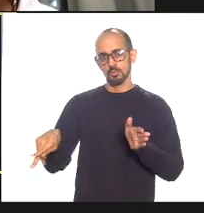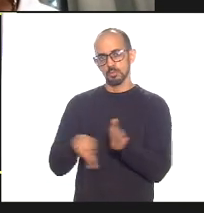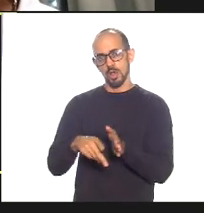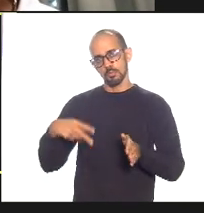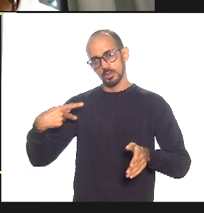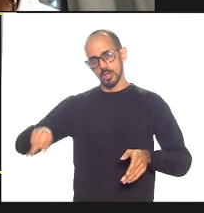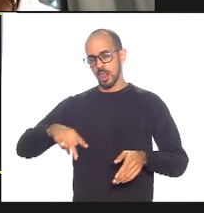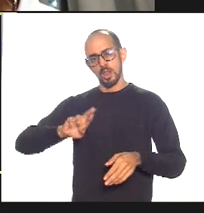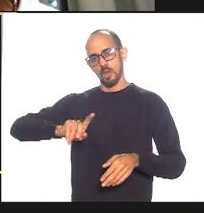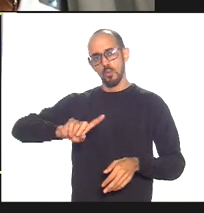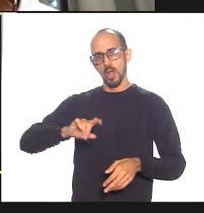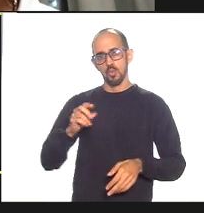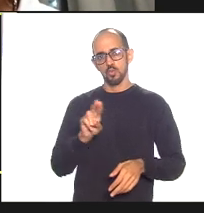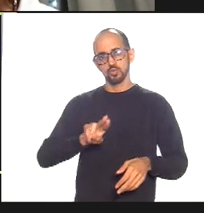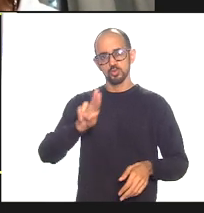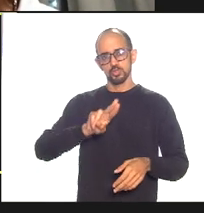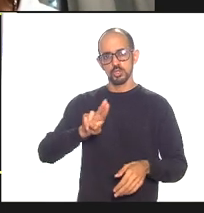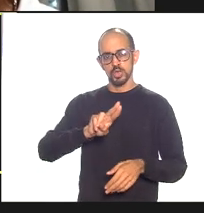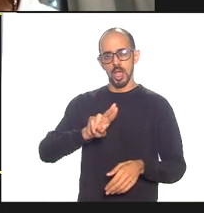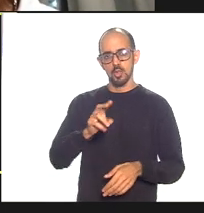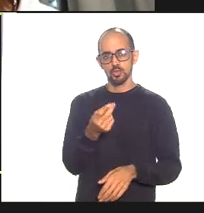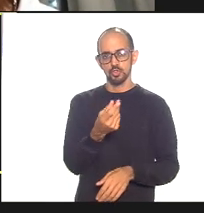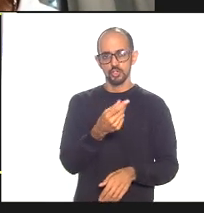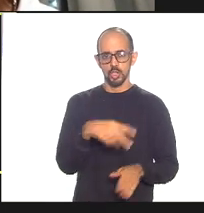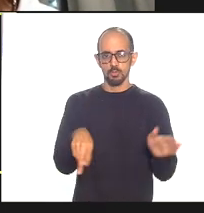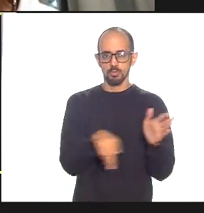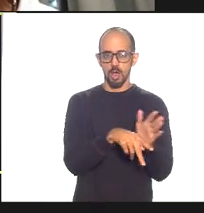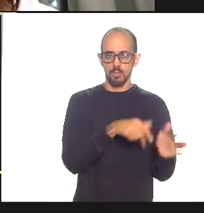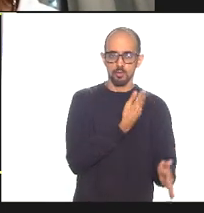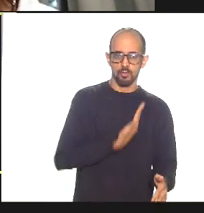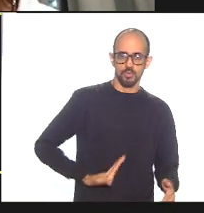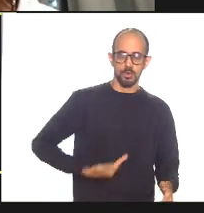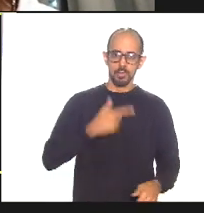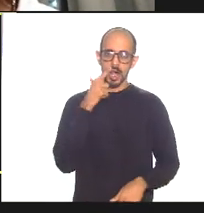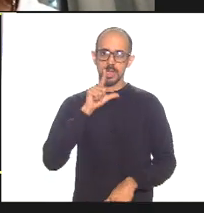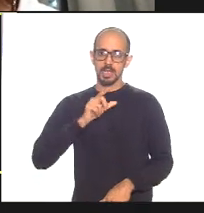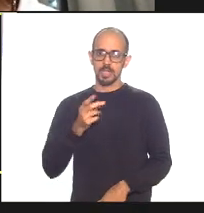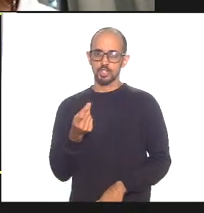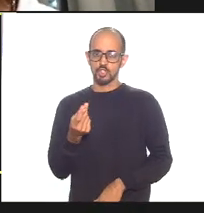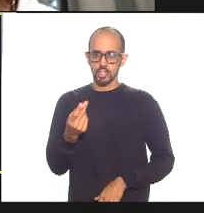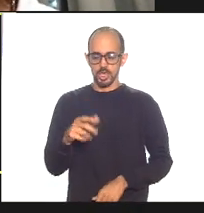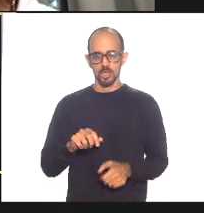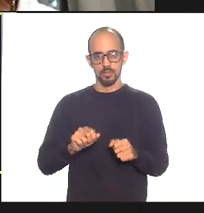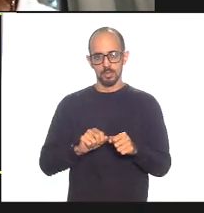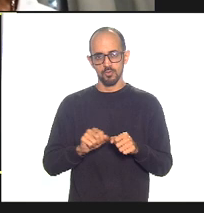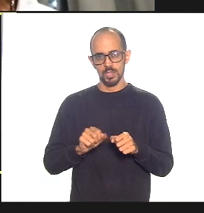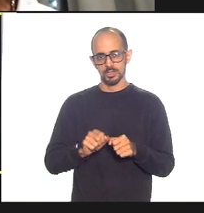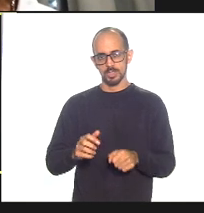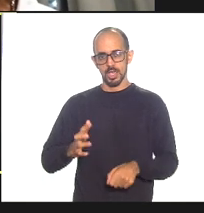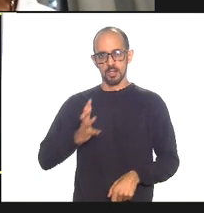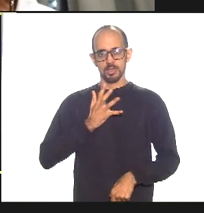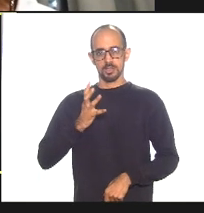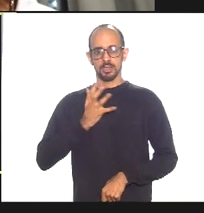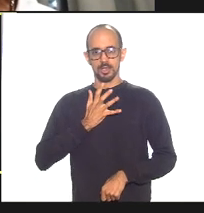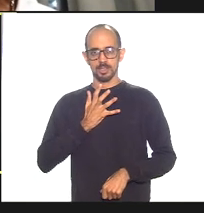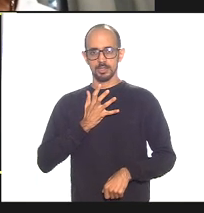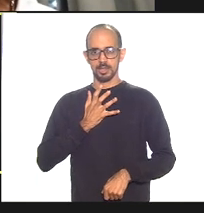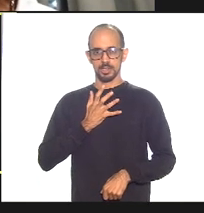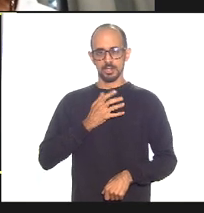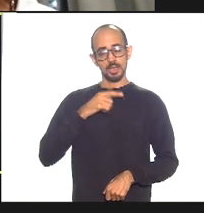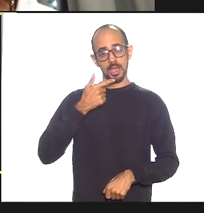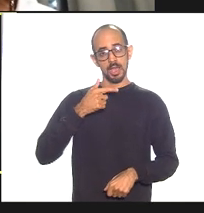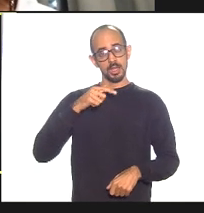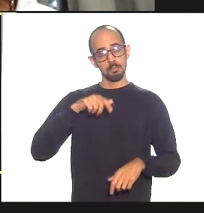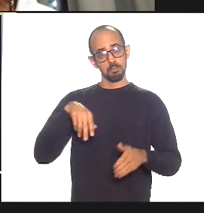público, dos equipamentos públicos, para ganhar dinheiro, para fazer fortuna, em cima do que é de